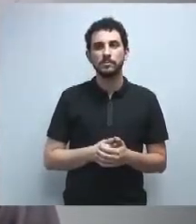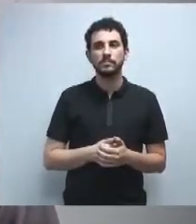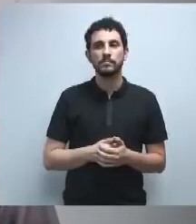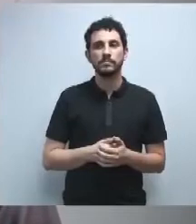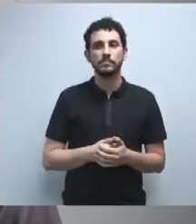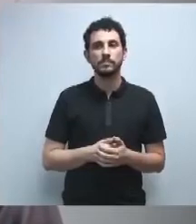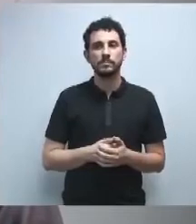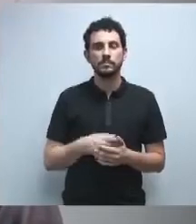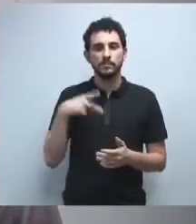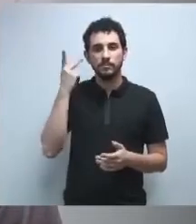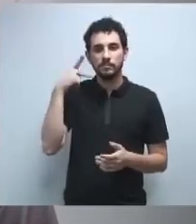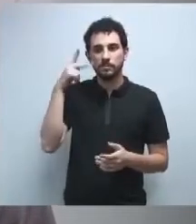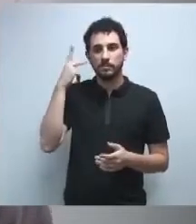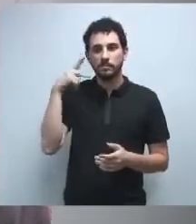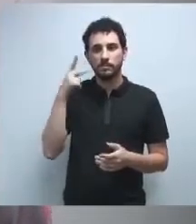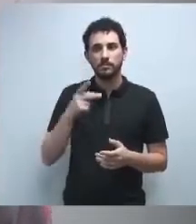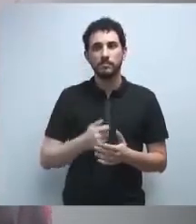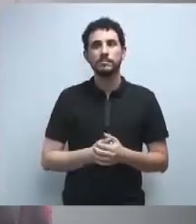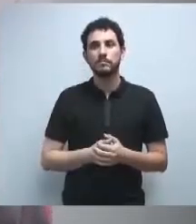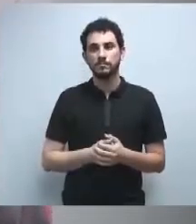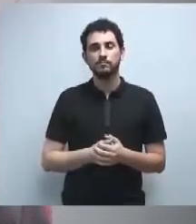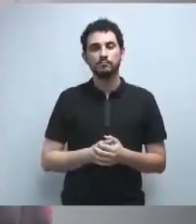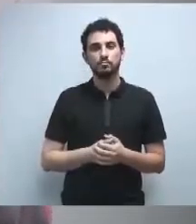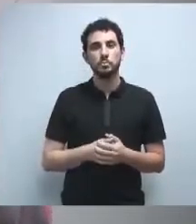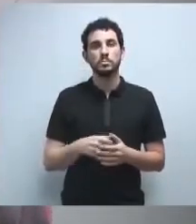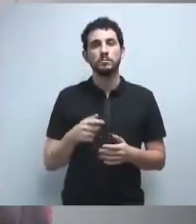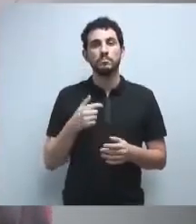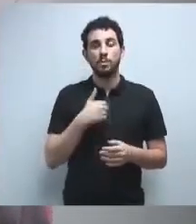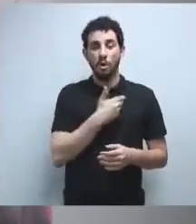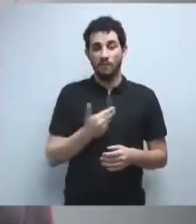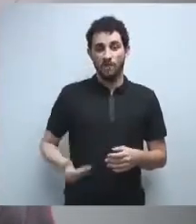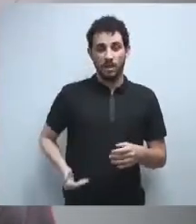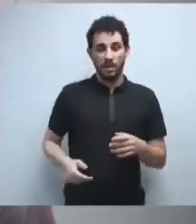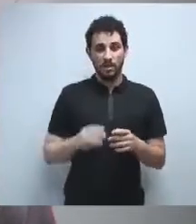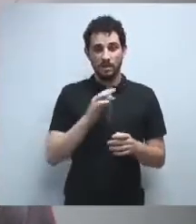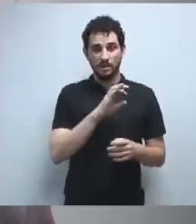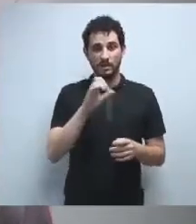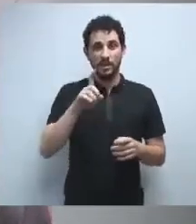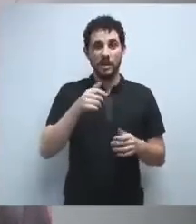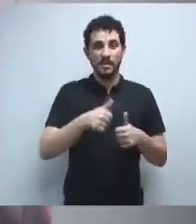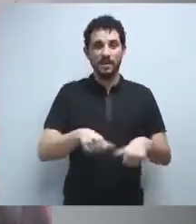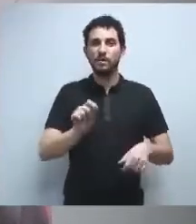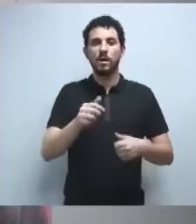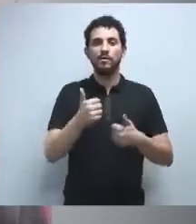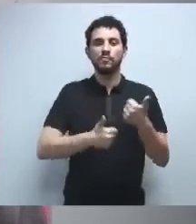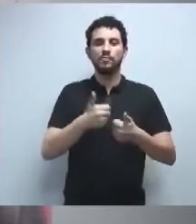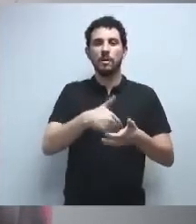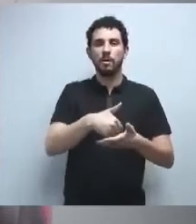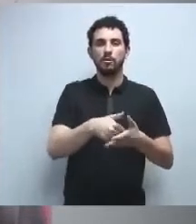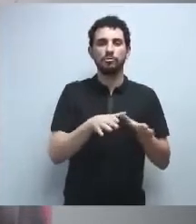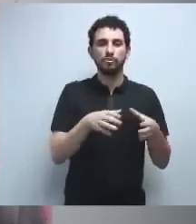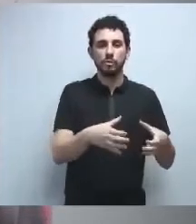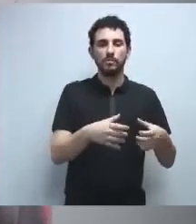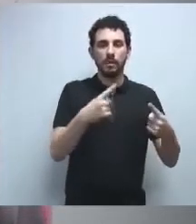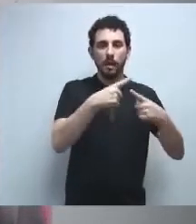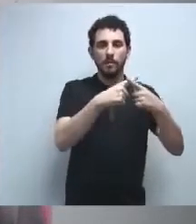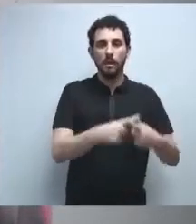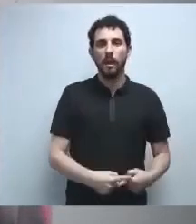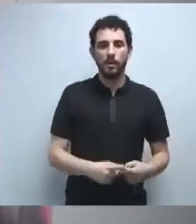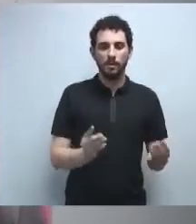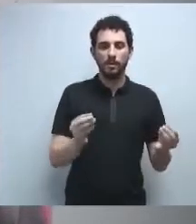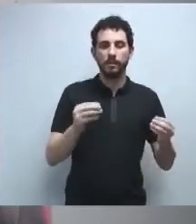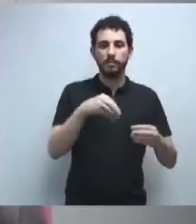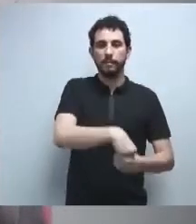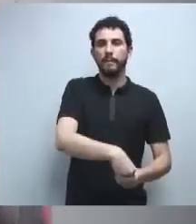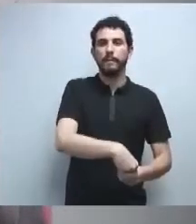são paulo o pcc até o término do meu governo é um time de futebol que disputava o campeonato interno